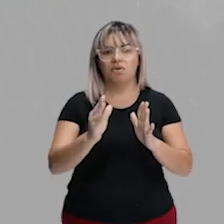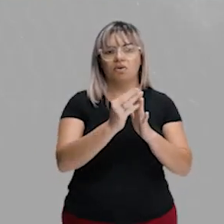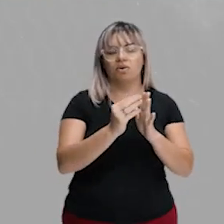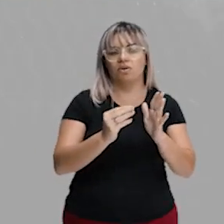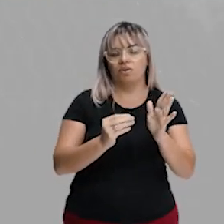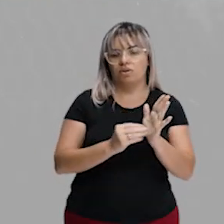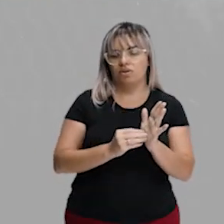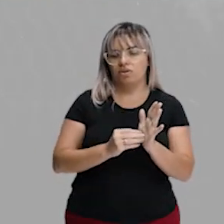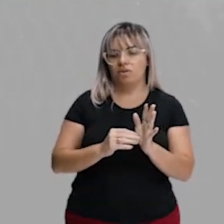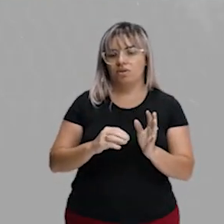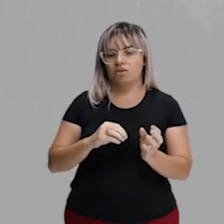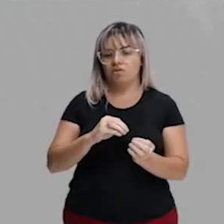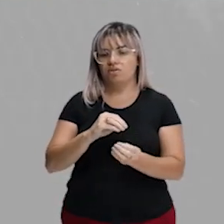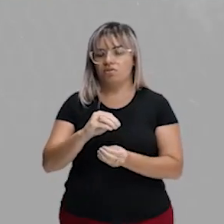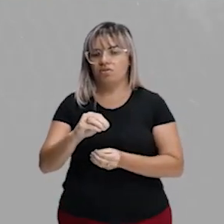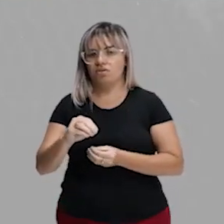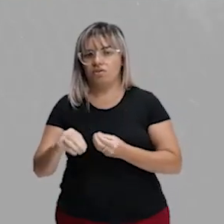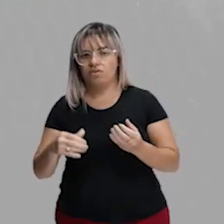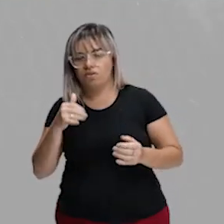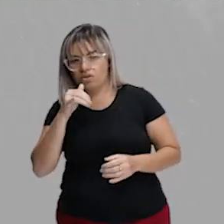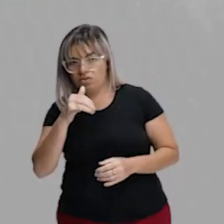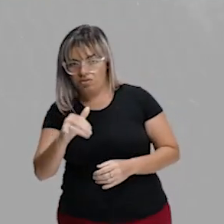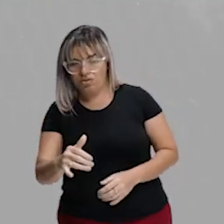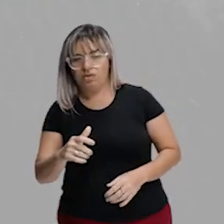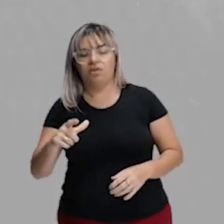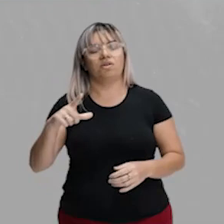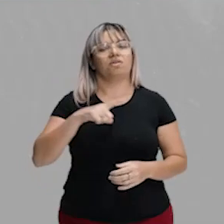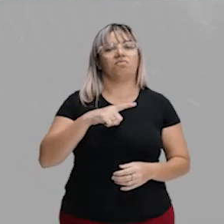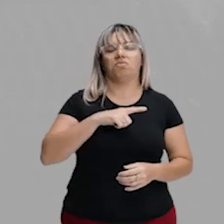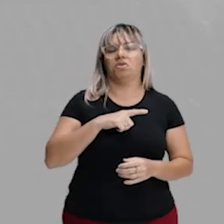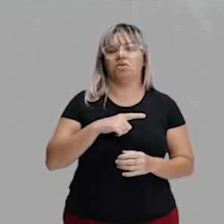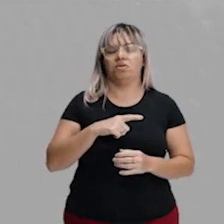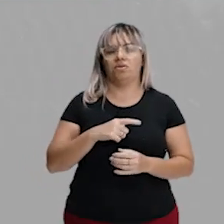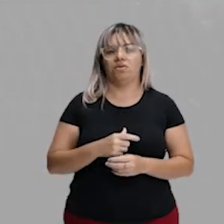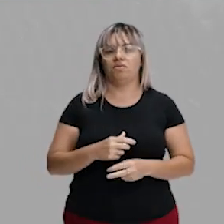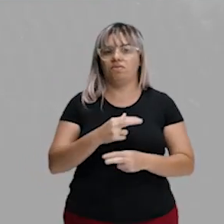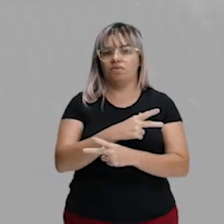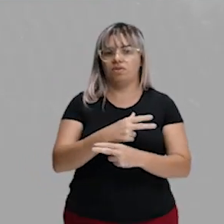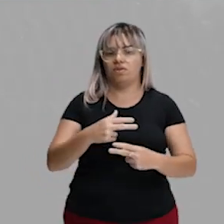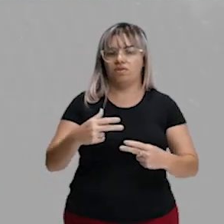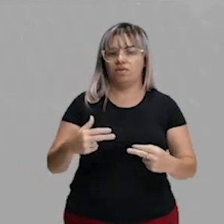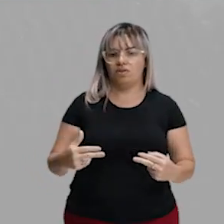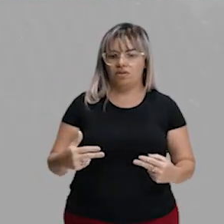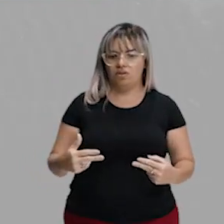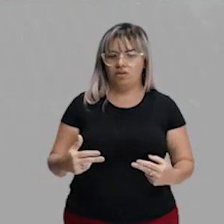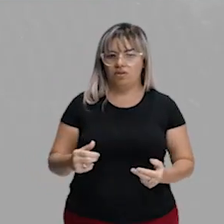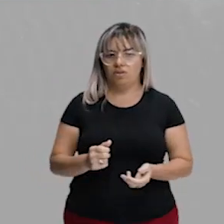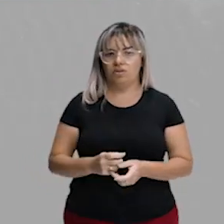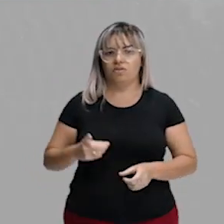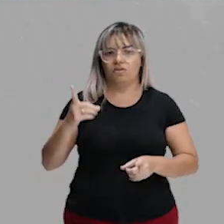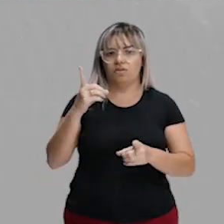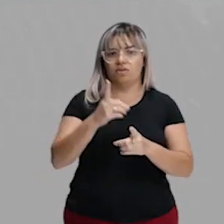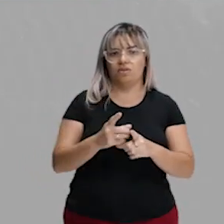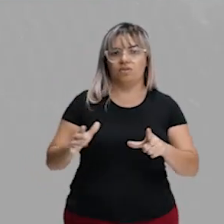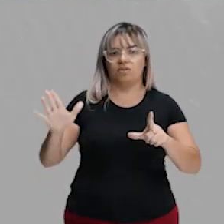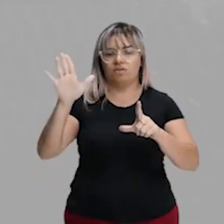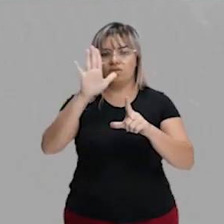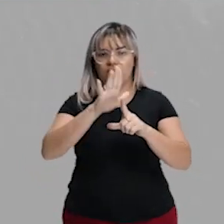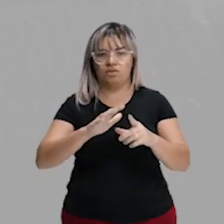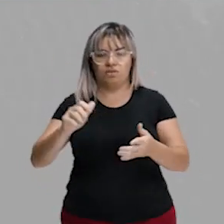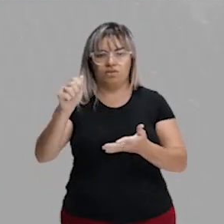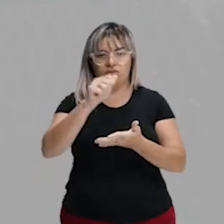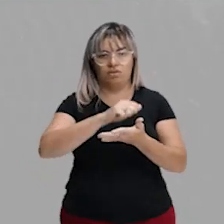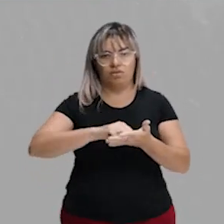então existem outras aulas desse macro conteúdo, né? Que você encontra lá na plataforma Gonçalves Dias, caso